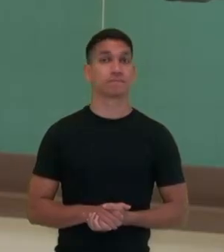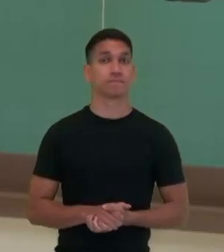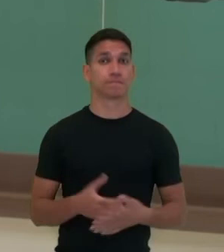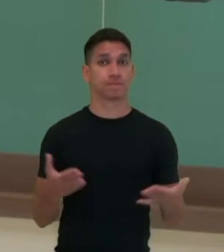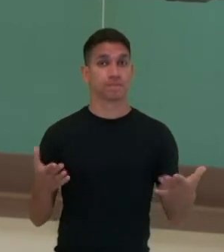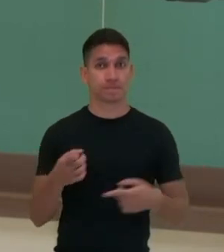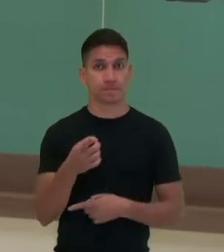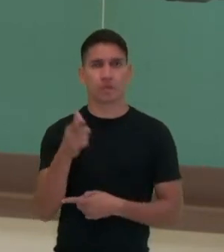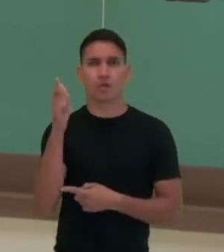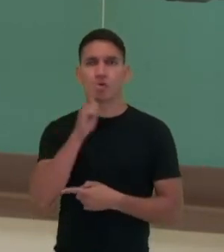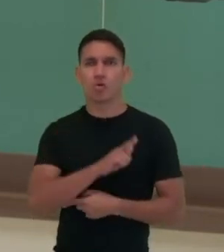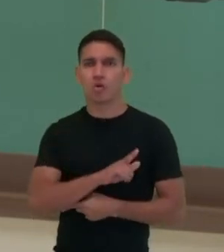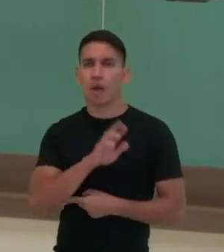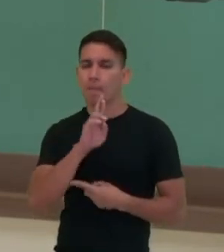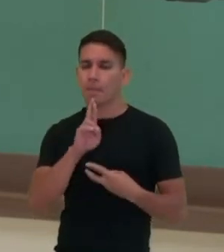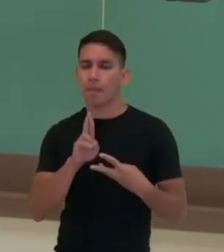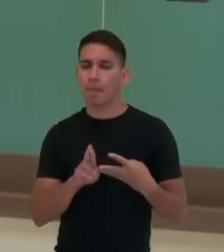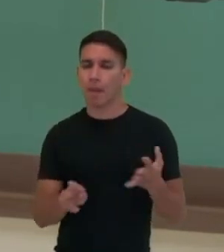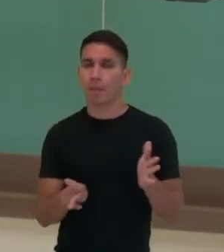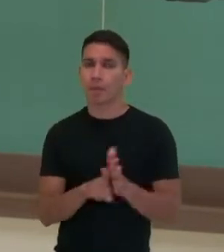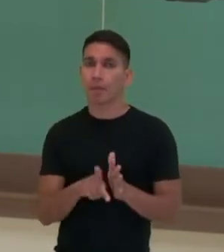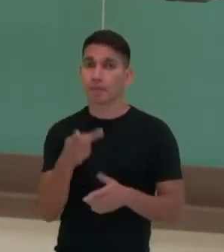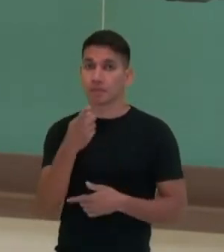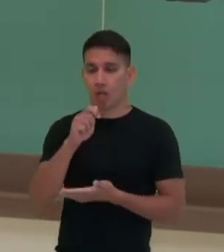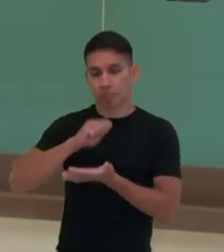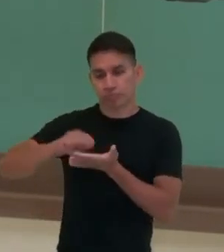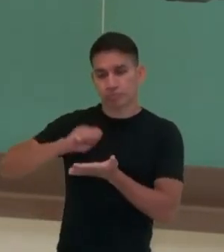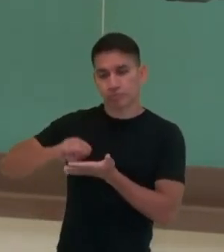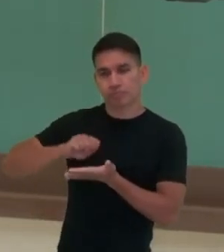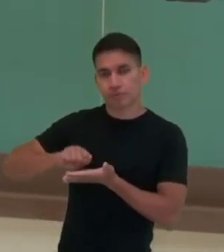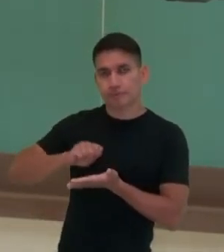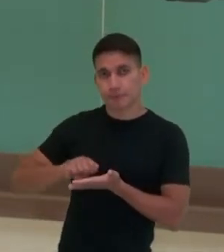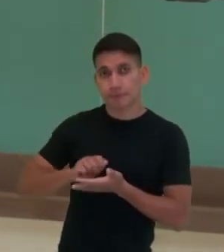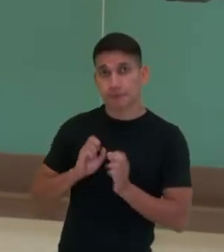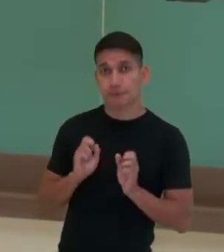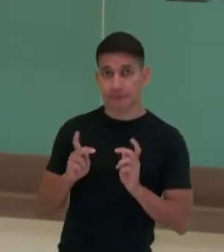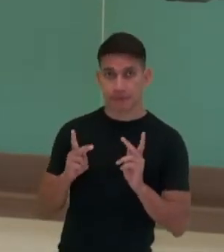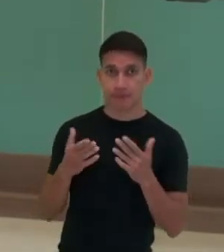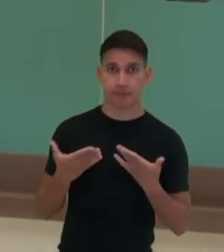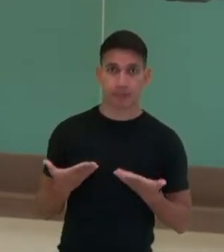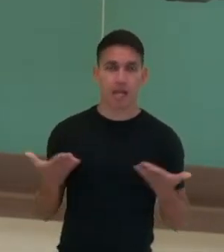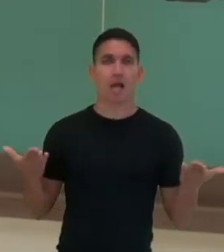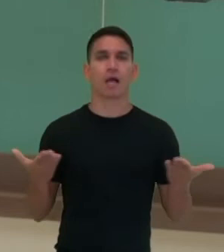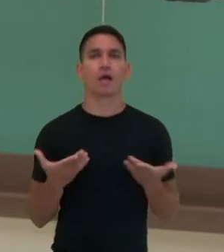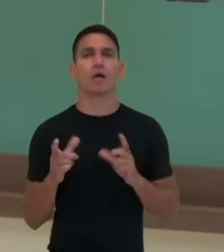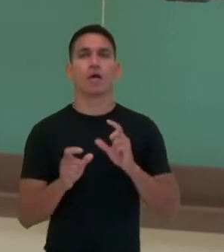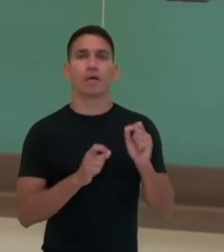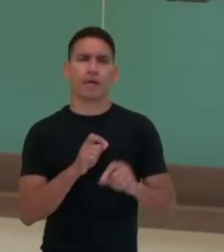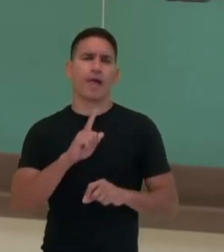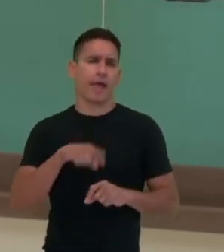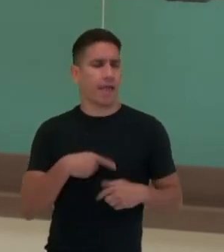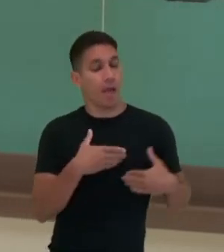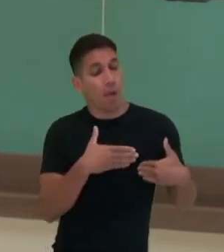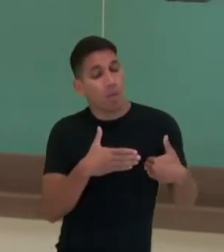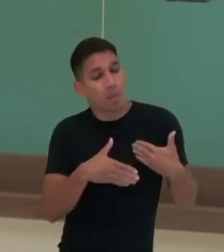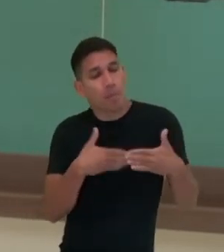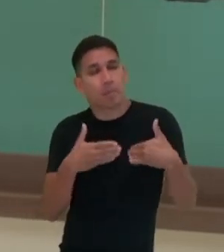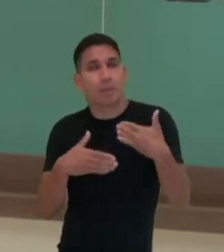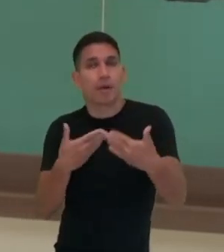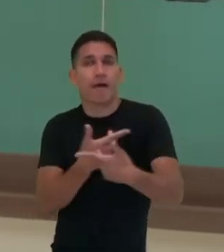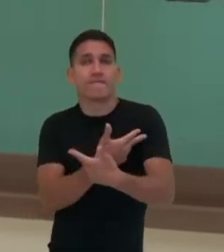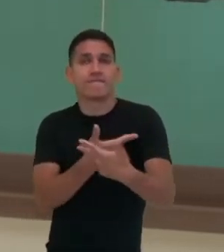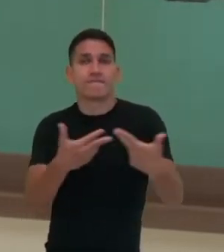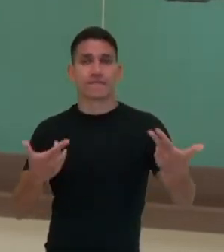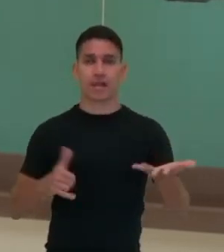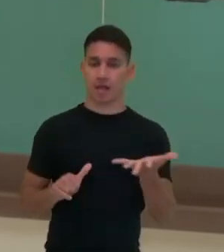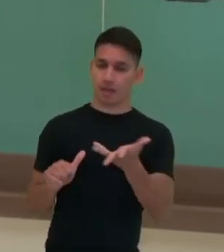Bacana, e aí? Você conseguiu então fazer as suas anotações, certo? Então, é um processo, né? São vários